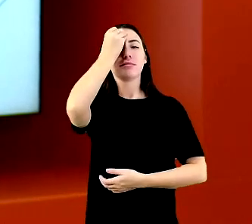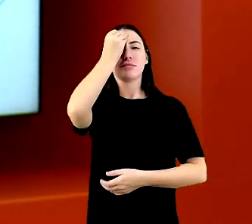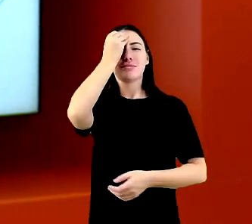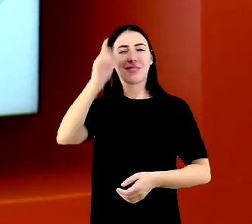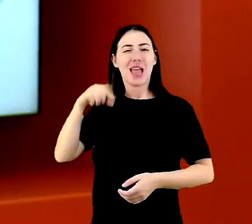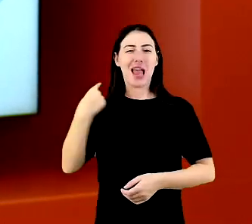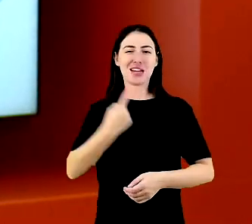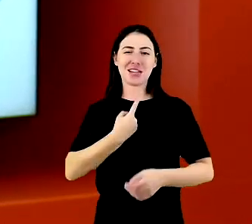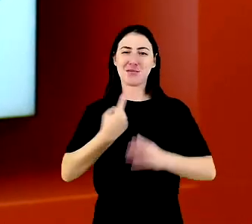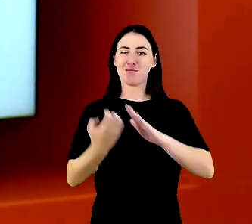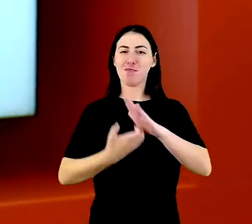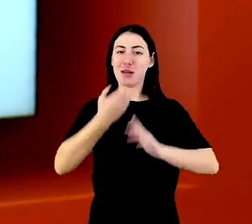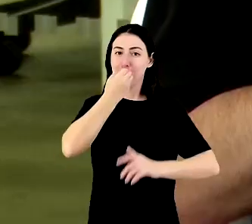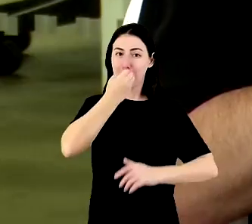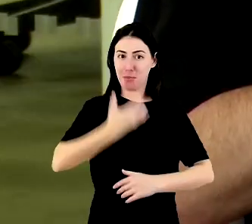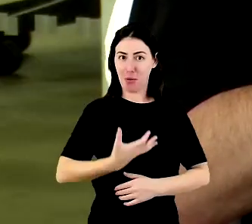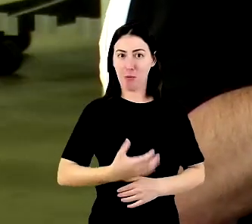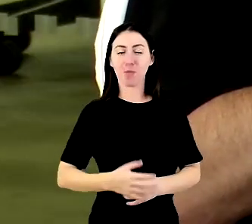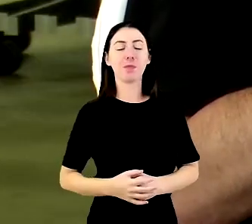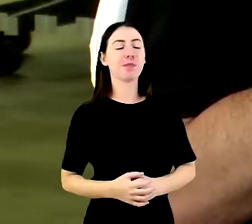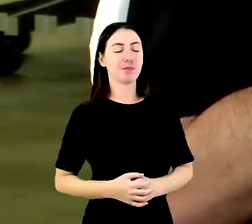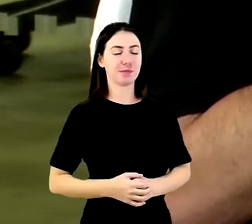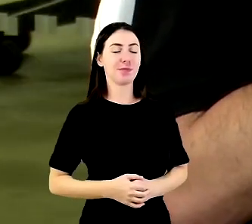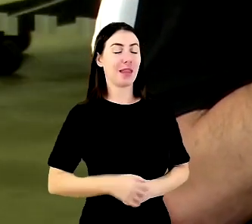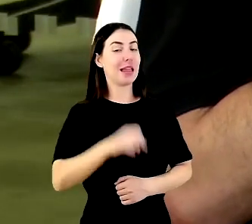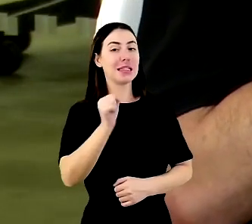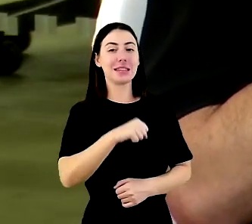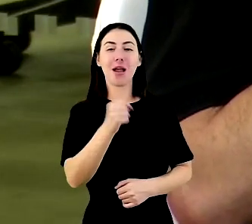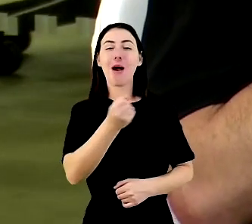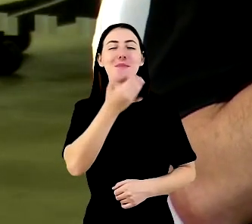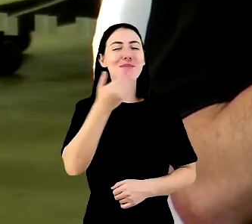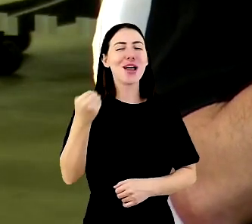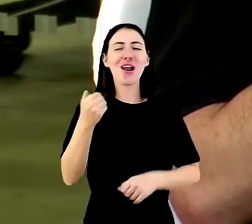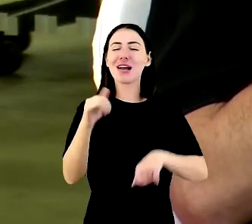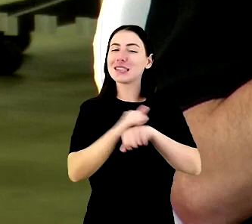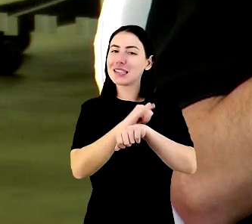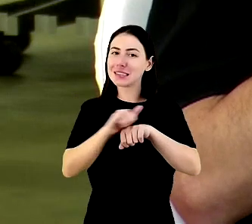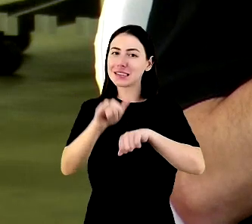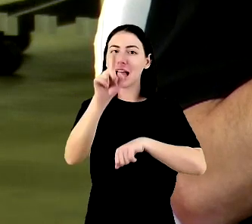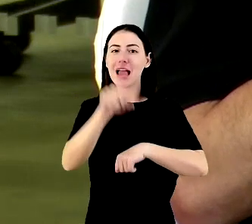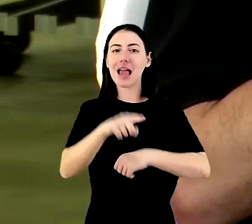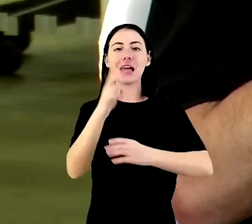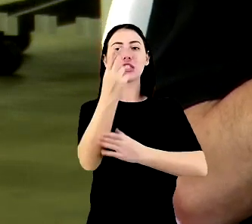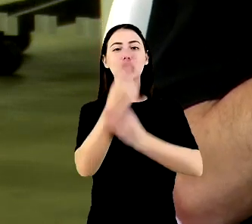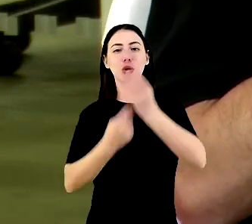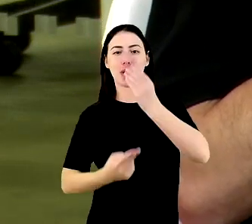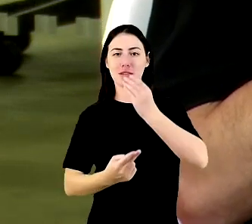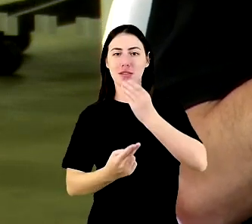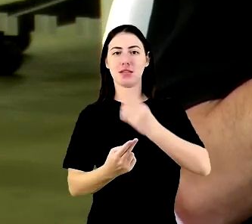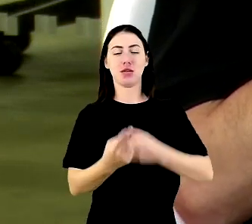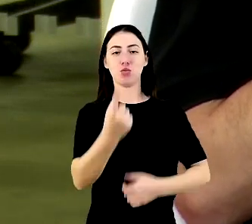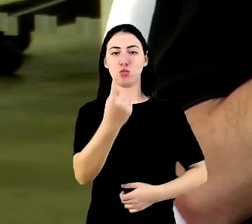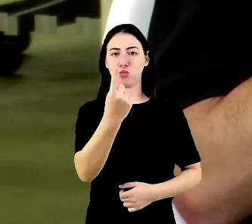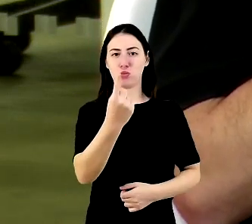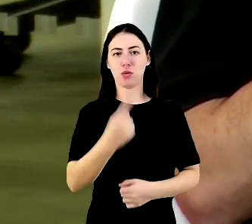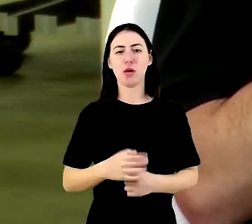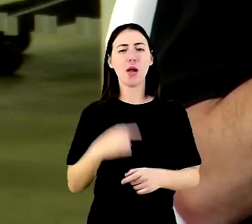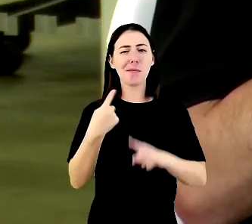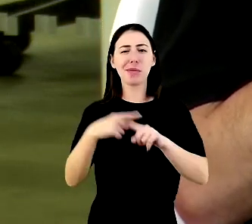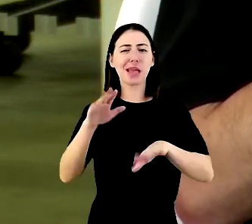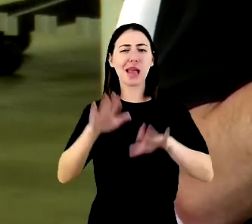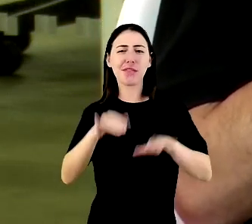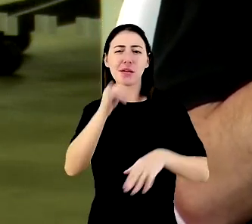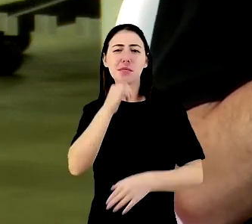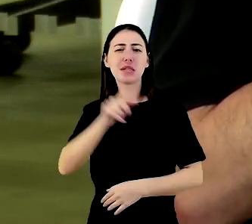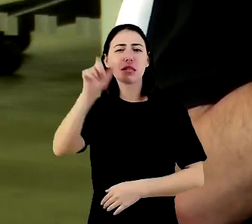cliente. Ele é melhor e, óbvio, que a gente tem que pensar no custo de servir. Né? O cliente que está procurando preço e custo, e você